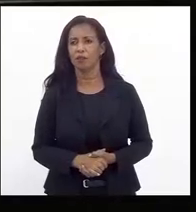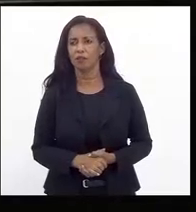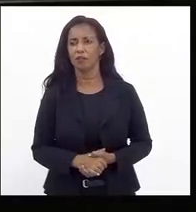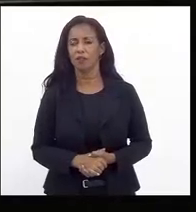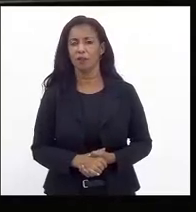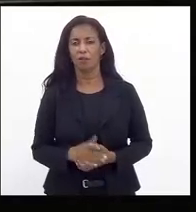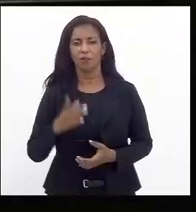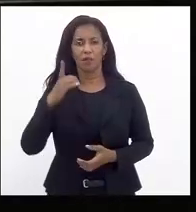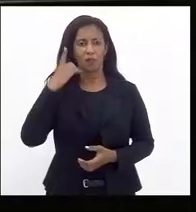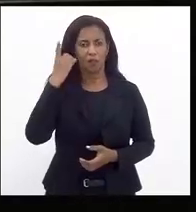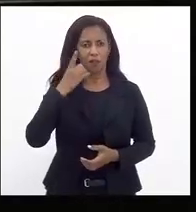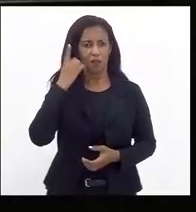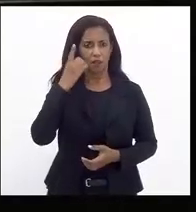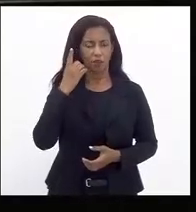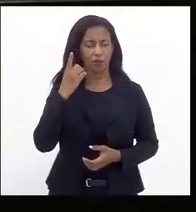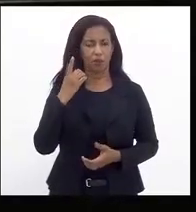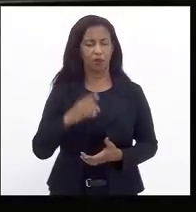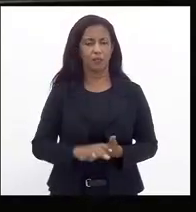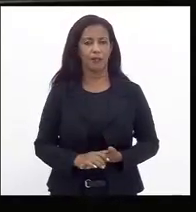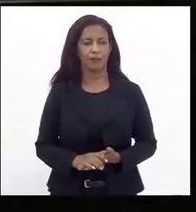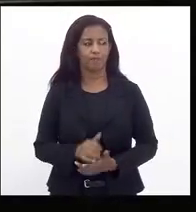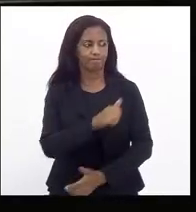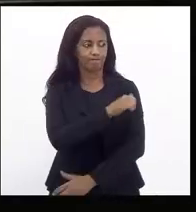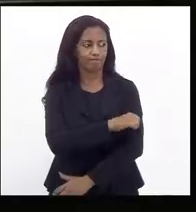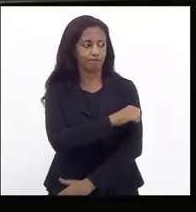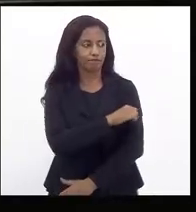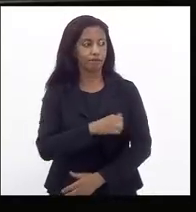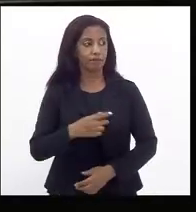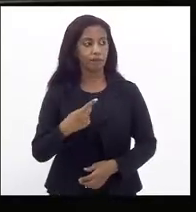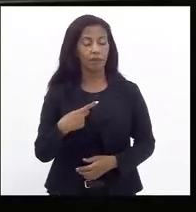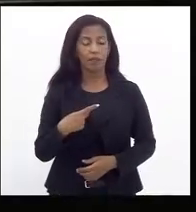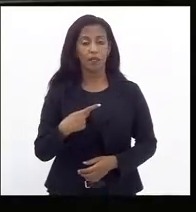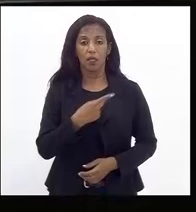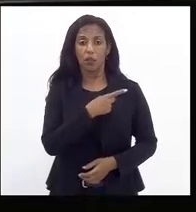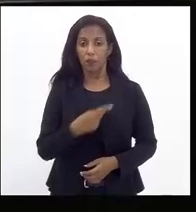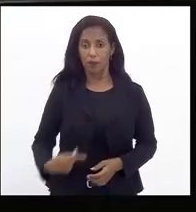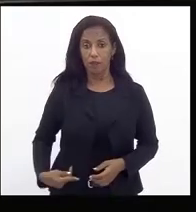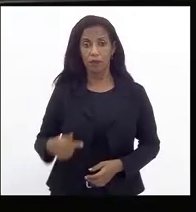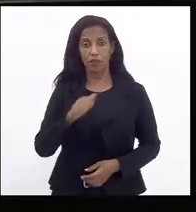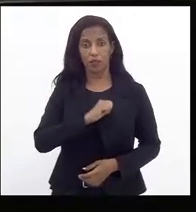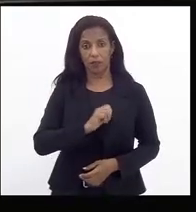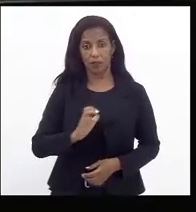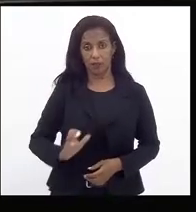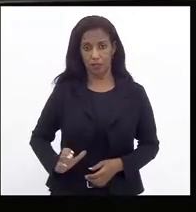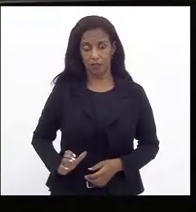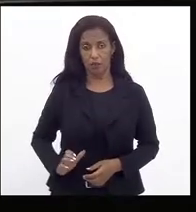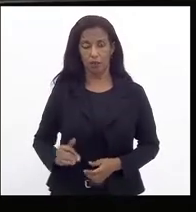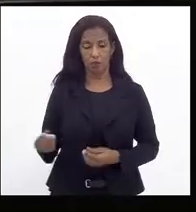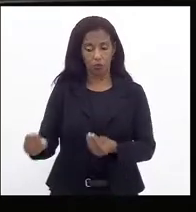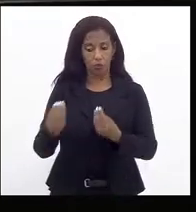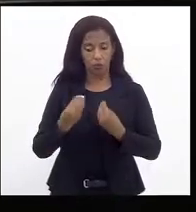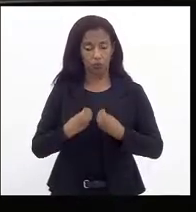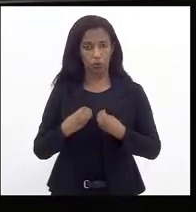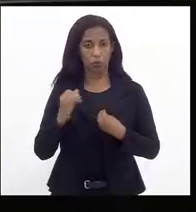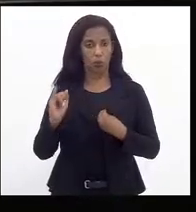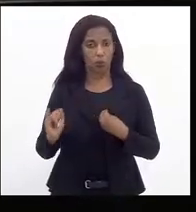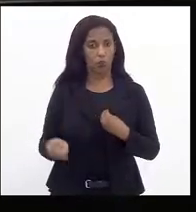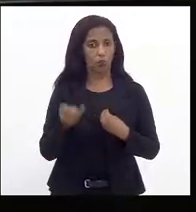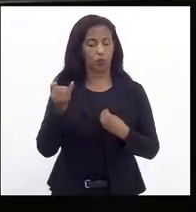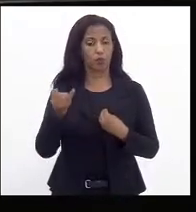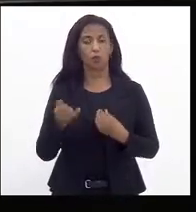pela deputada enfermeira Rejane que o presidente dessa casa nos deu a